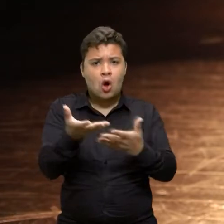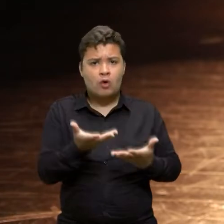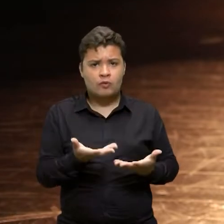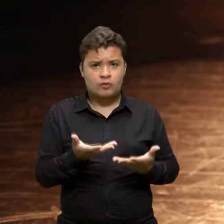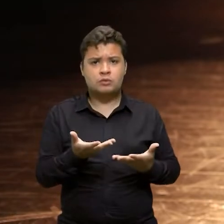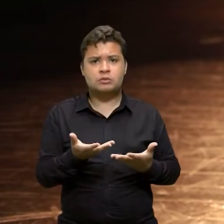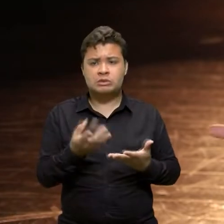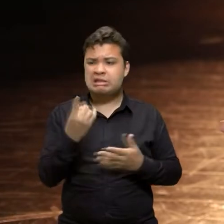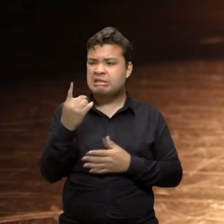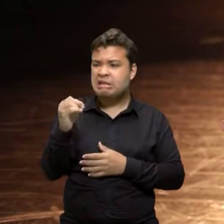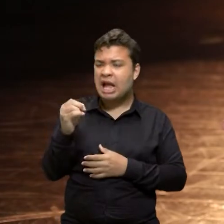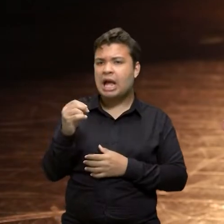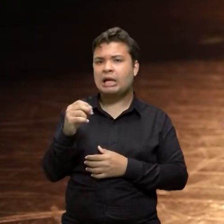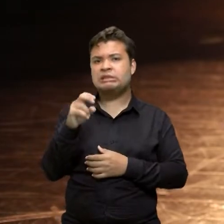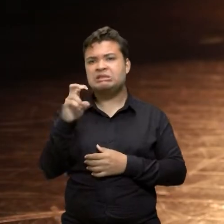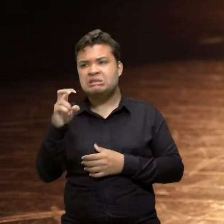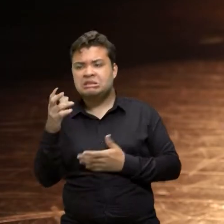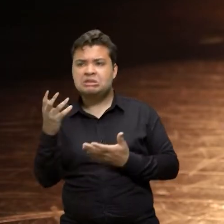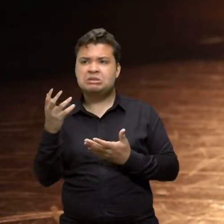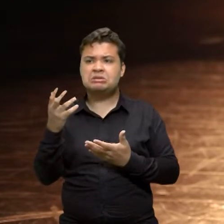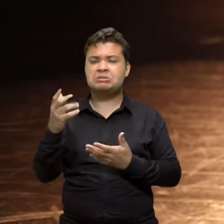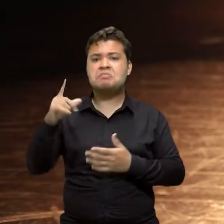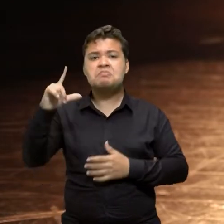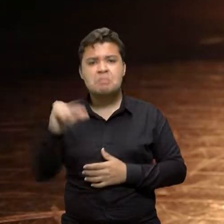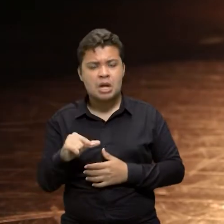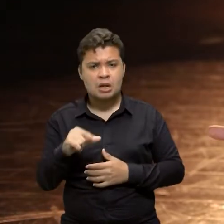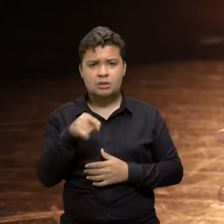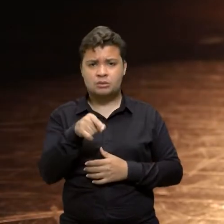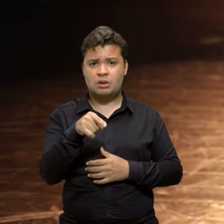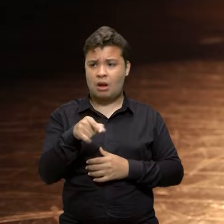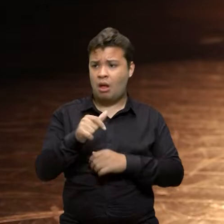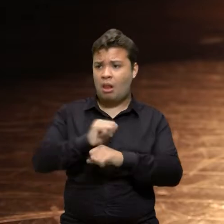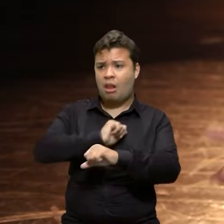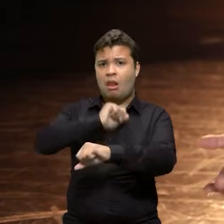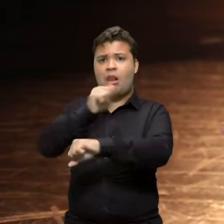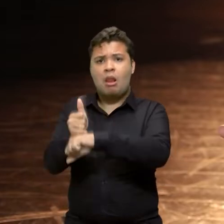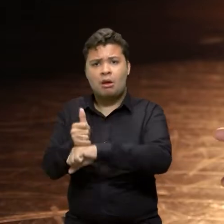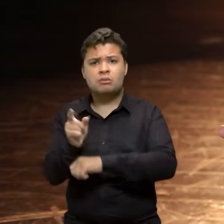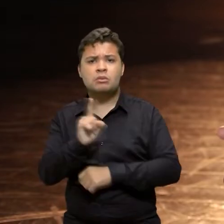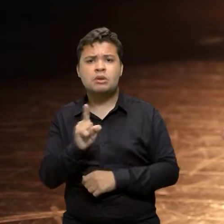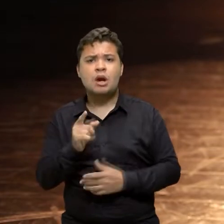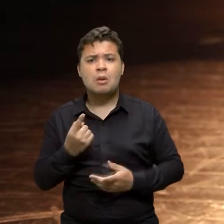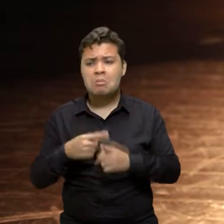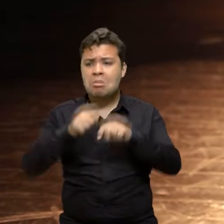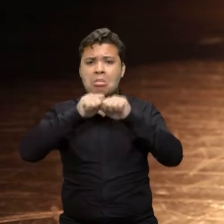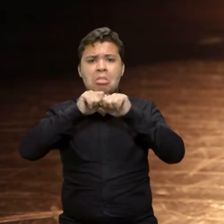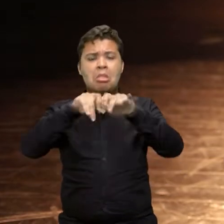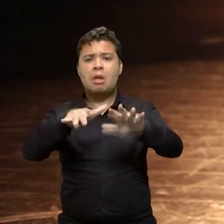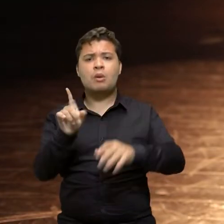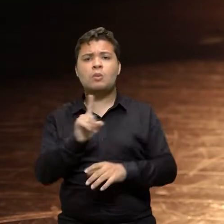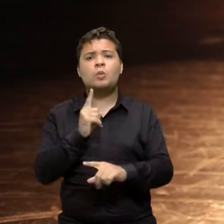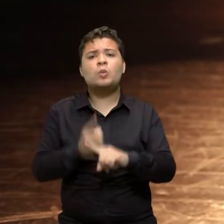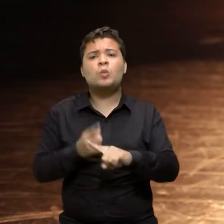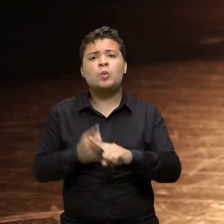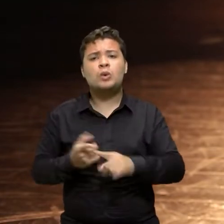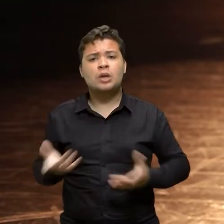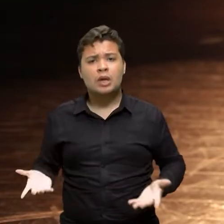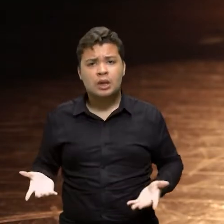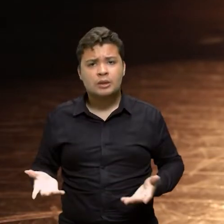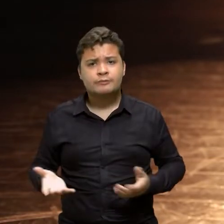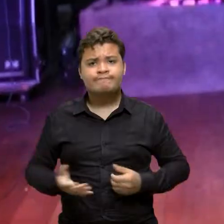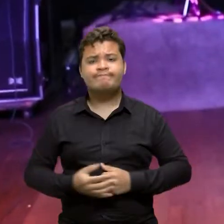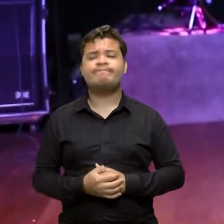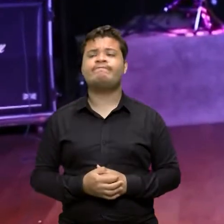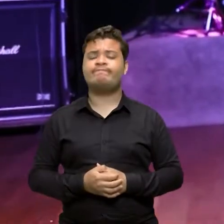bandas mais novas, né? As bandas que estão aí há menos de 10 anos, há menos de 5 anos. Por que elas não estão alcançando